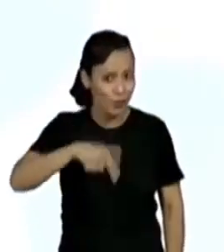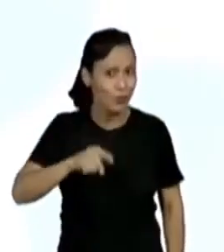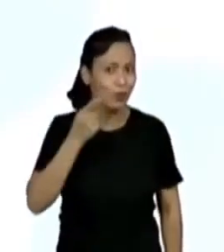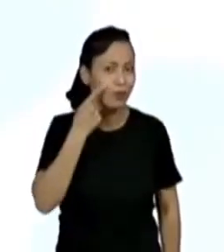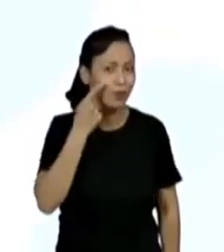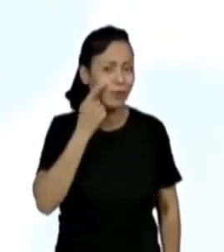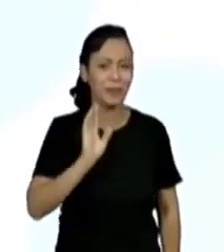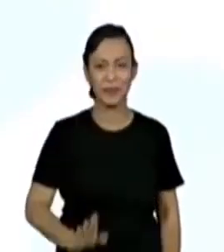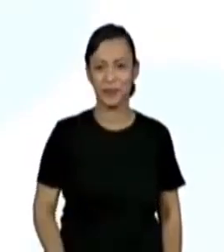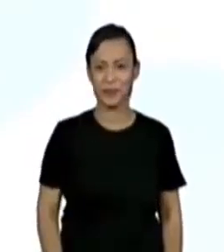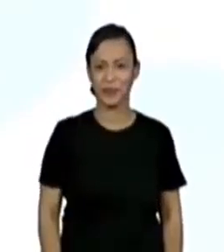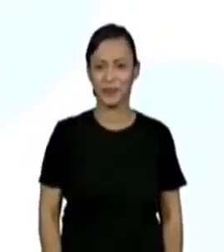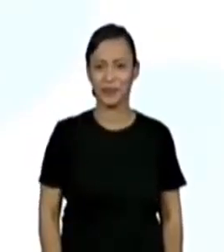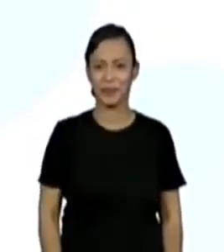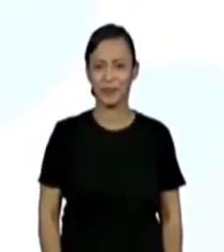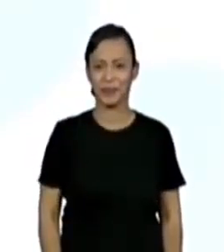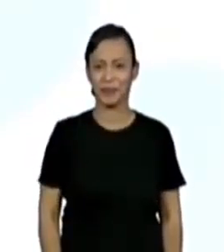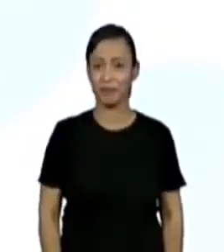novamente